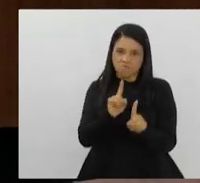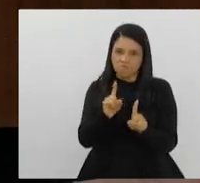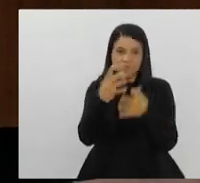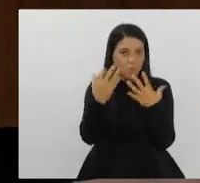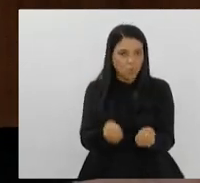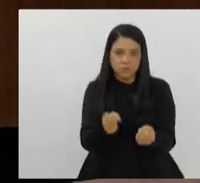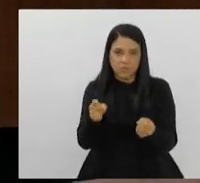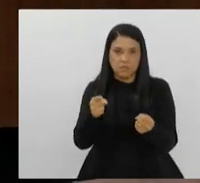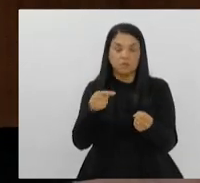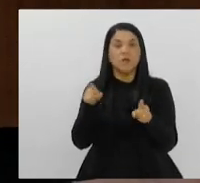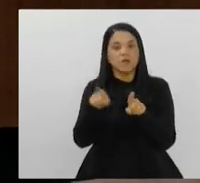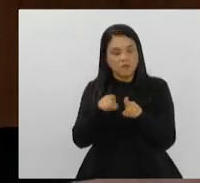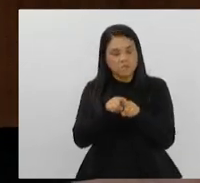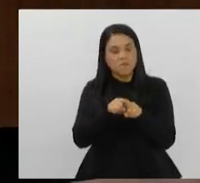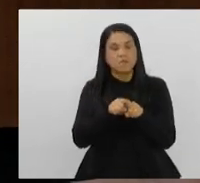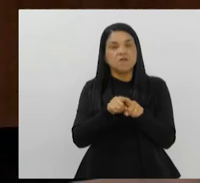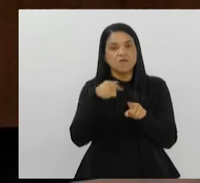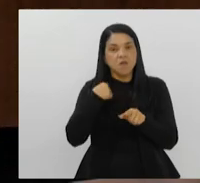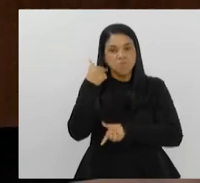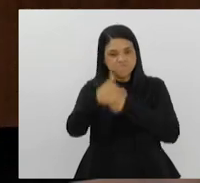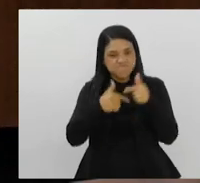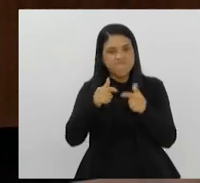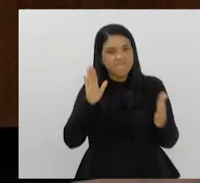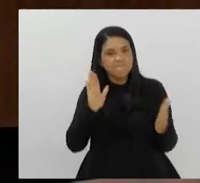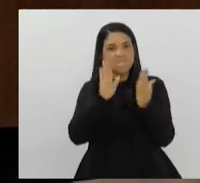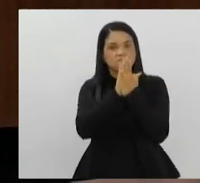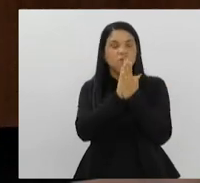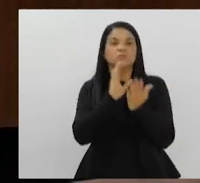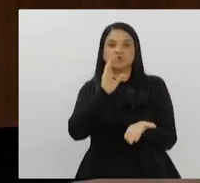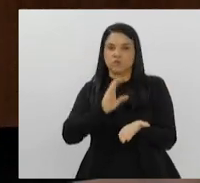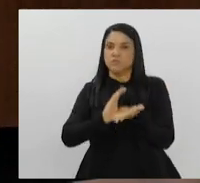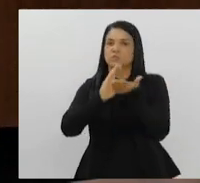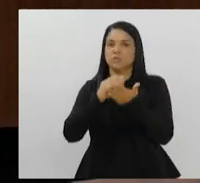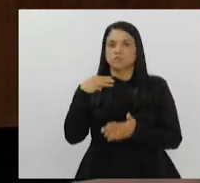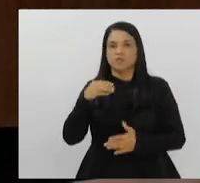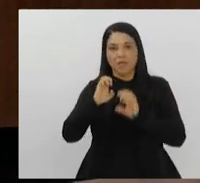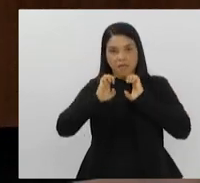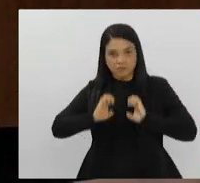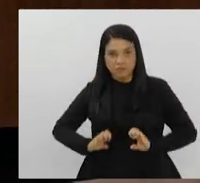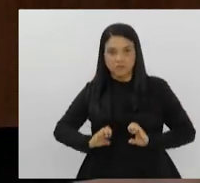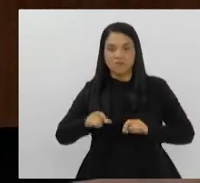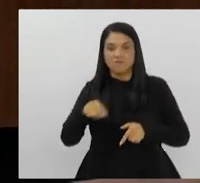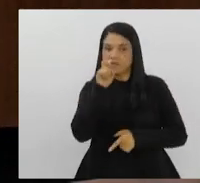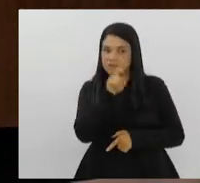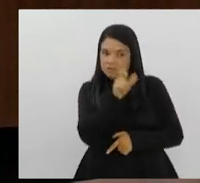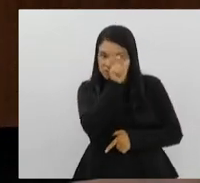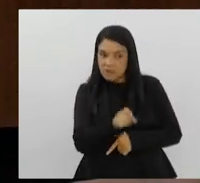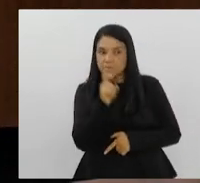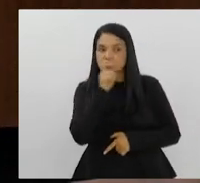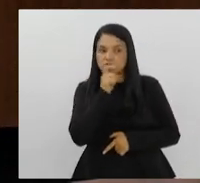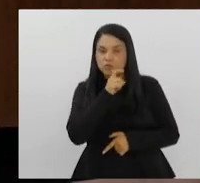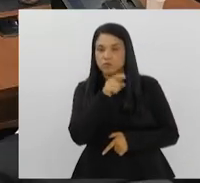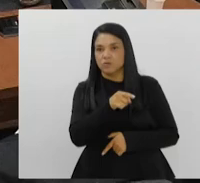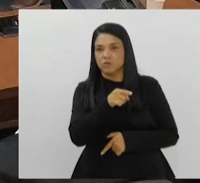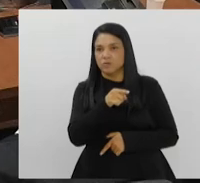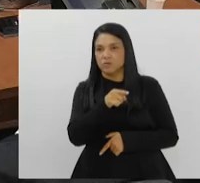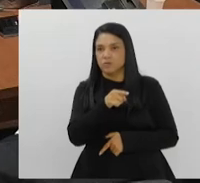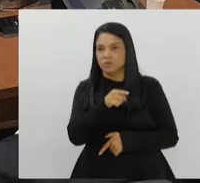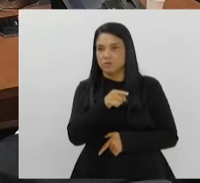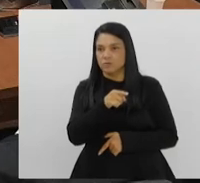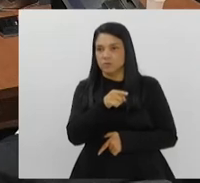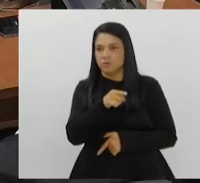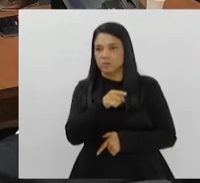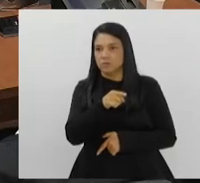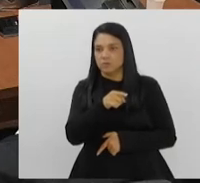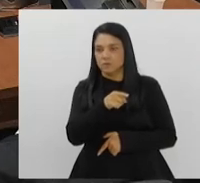que o preço que eu tenha que pagar é lhe enfrentar no Conselho de Ética. O senhor é um mentiroso. Além disso, mentiroso é senhor quem presidente, mente.